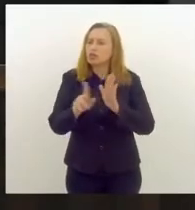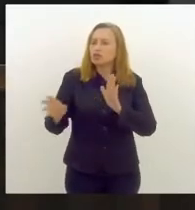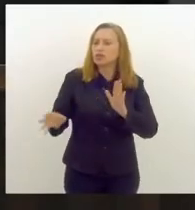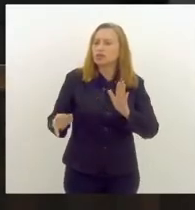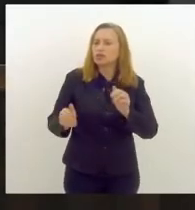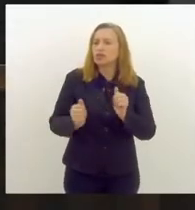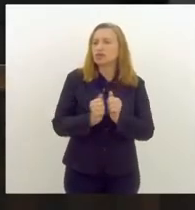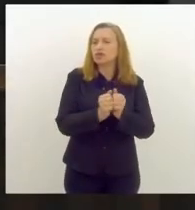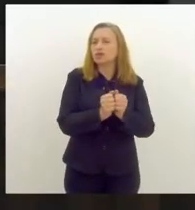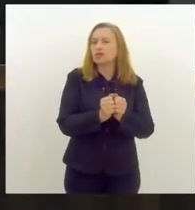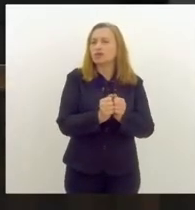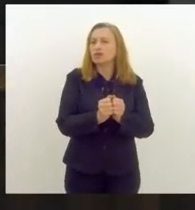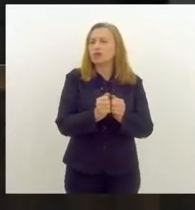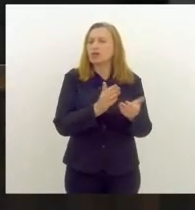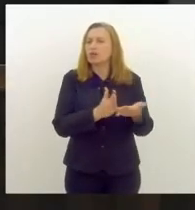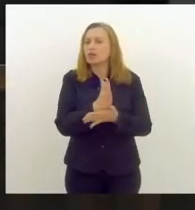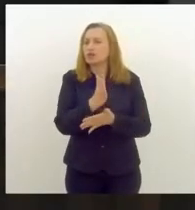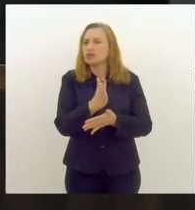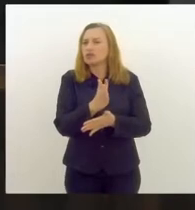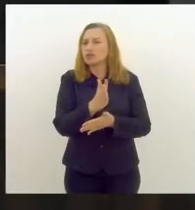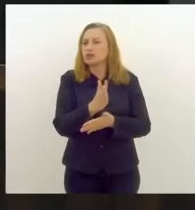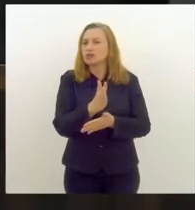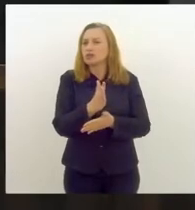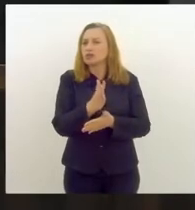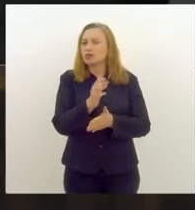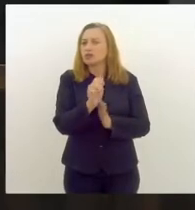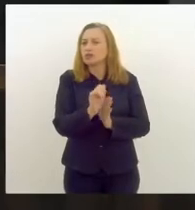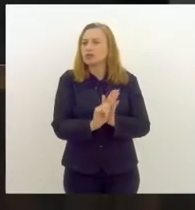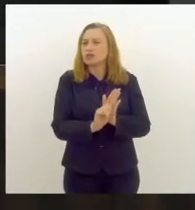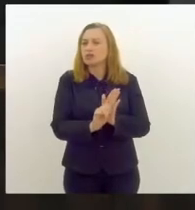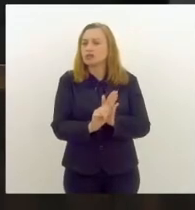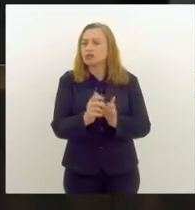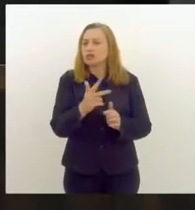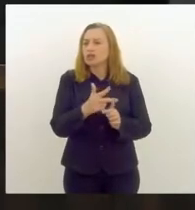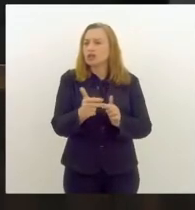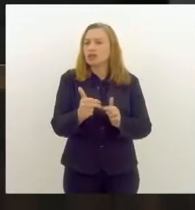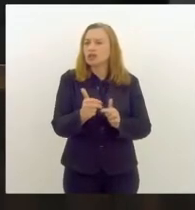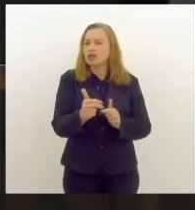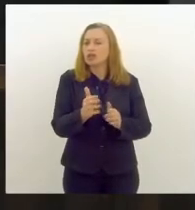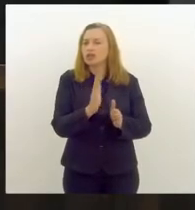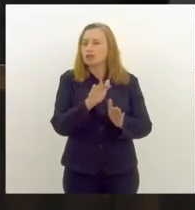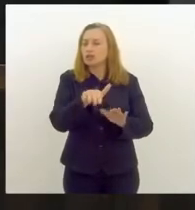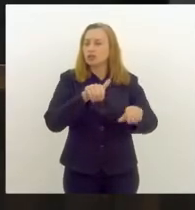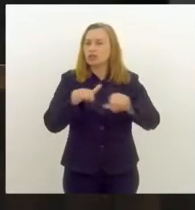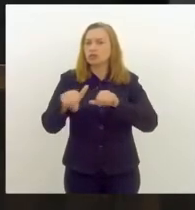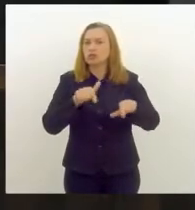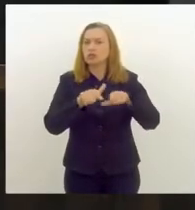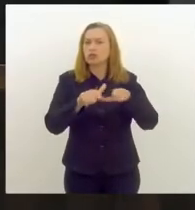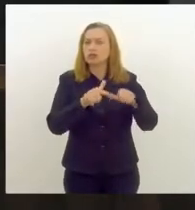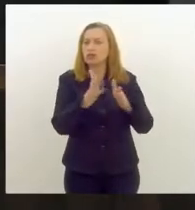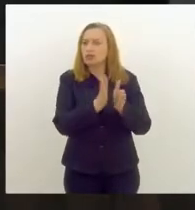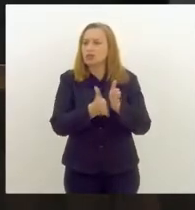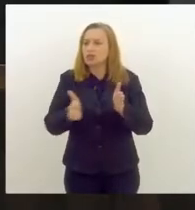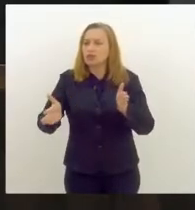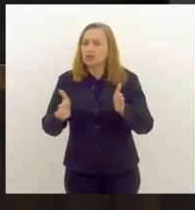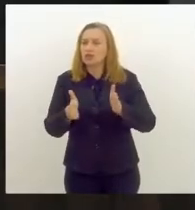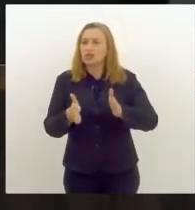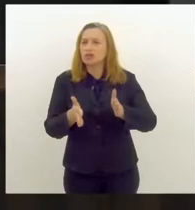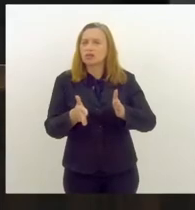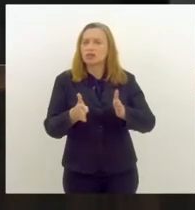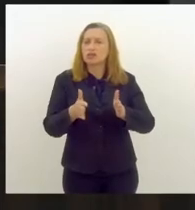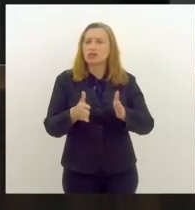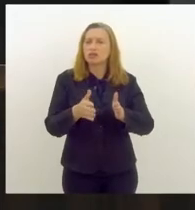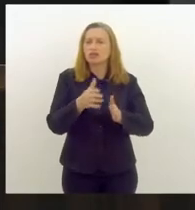Senhores que aprovam, permaneçam como estão, aprovado. Vai a redação do vencido. A presidência chama os trabalhos à ordem. Em relação ao projeto de lei 1910